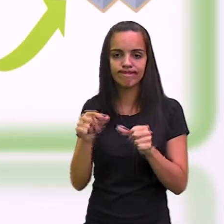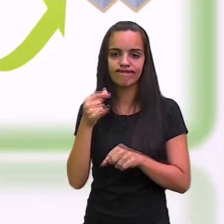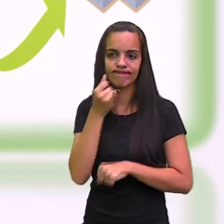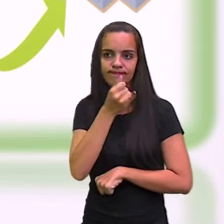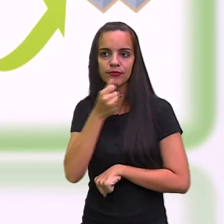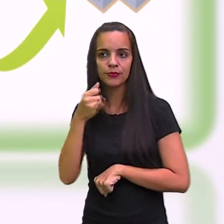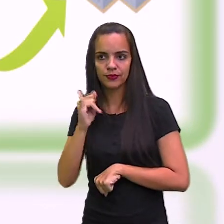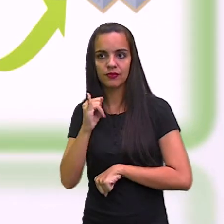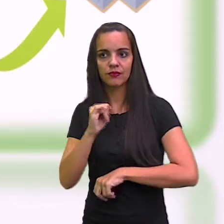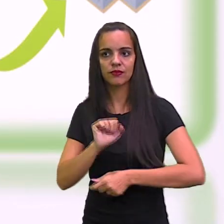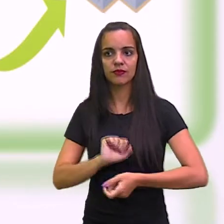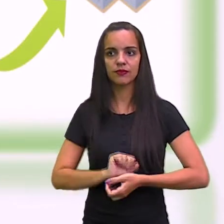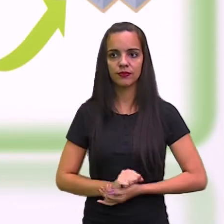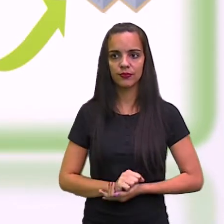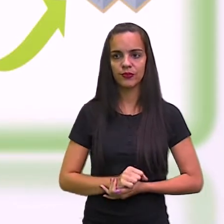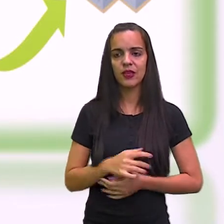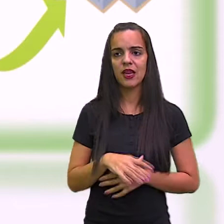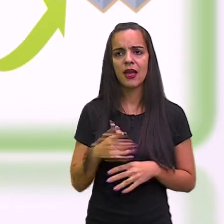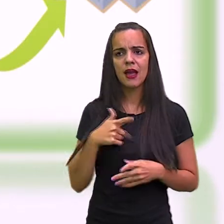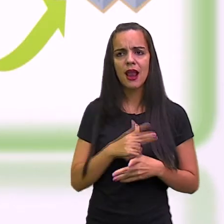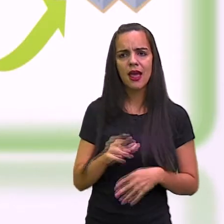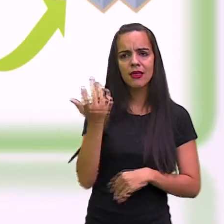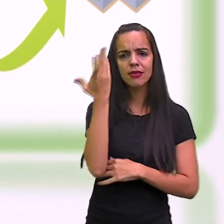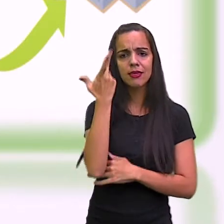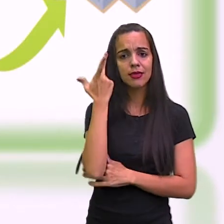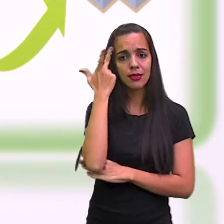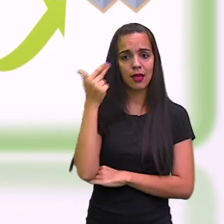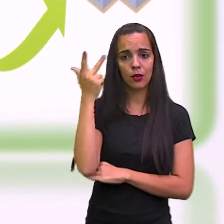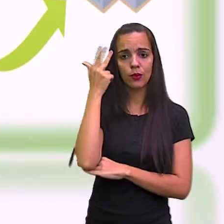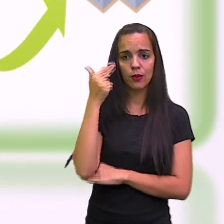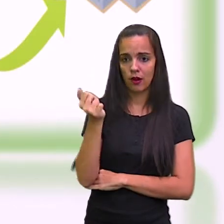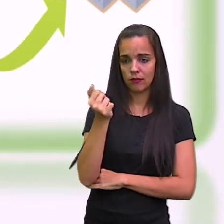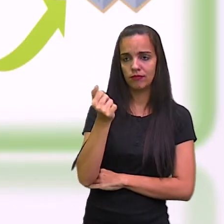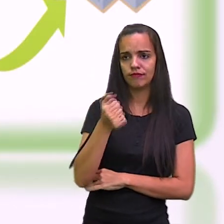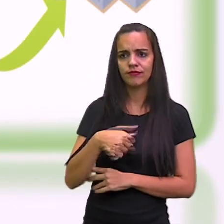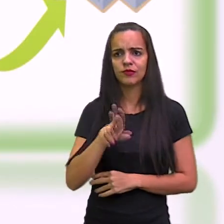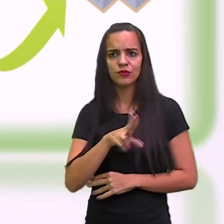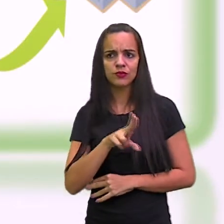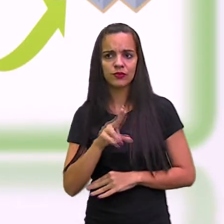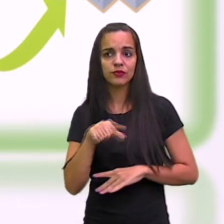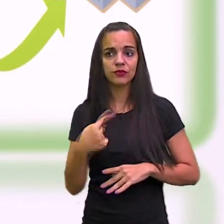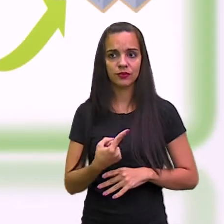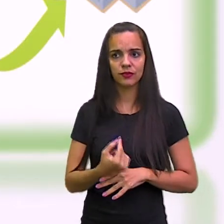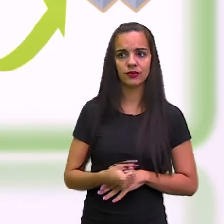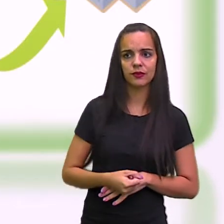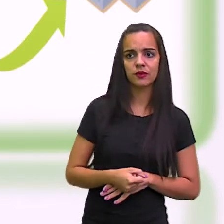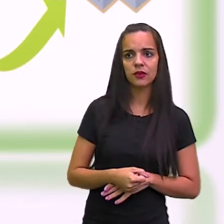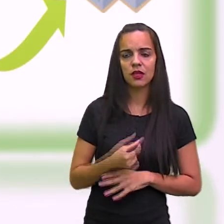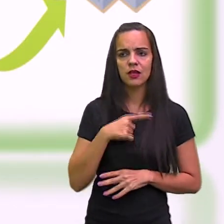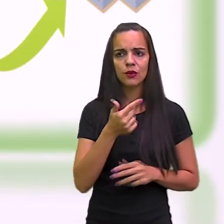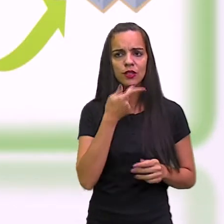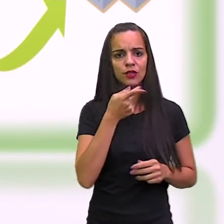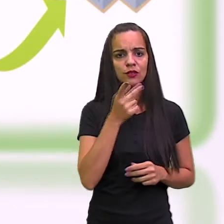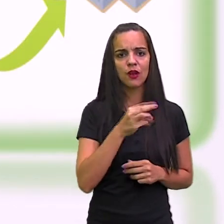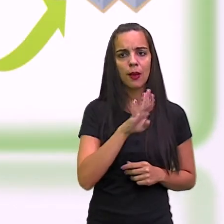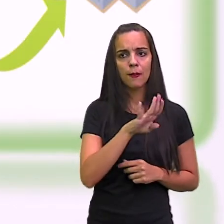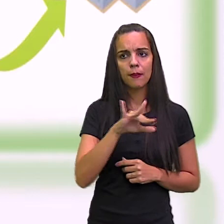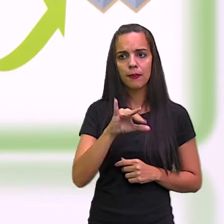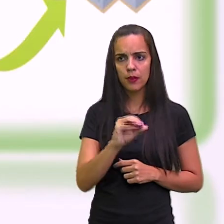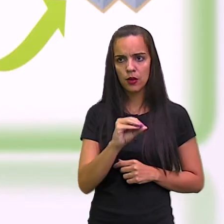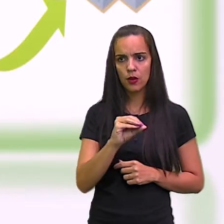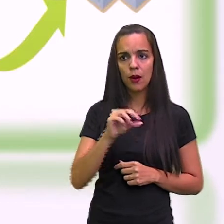carvão, do petróleo e do gás natural. Essa distinção é feita porque o termo biomassa se